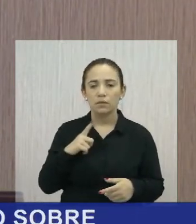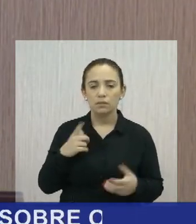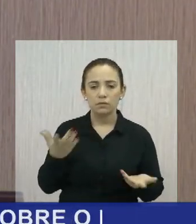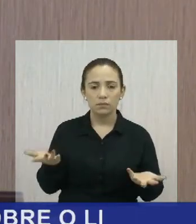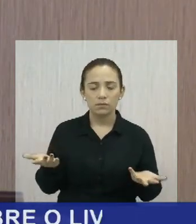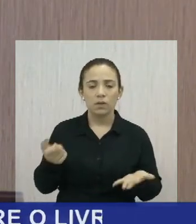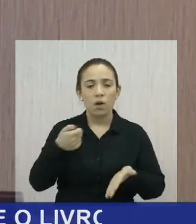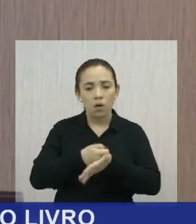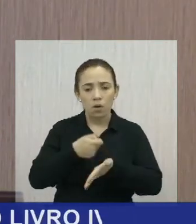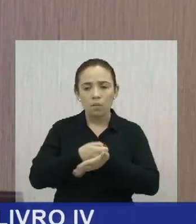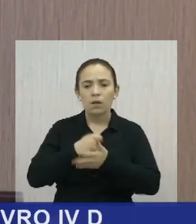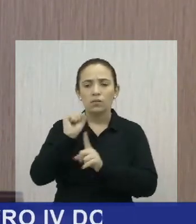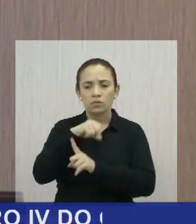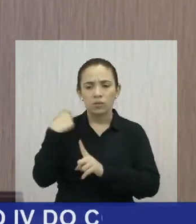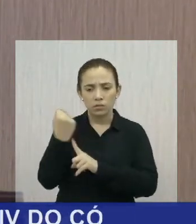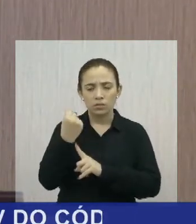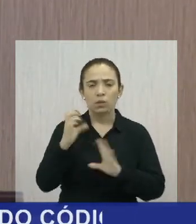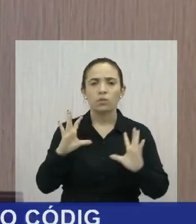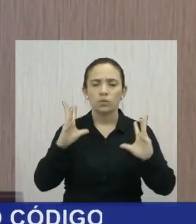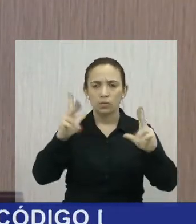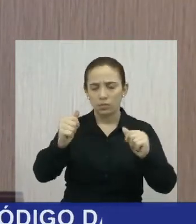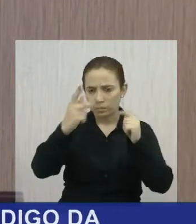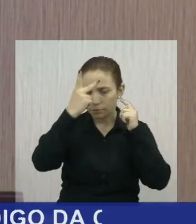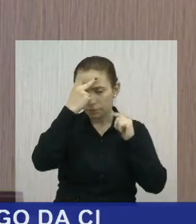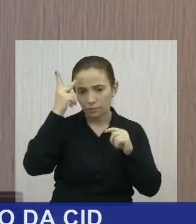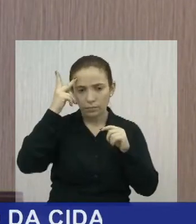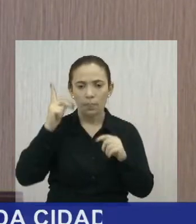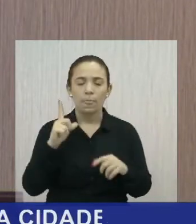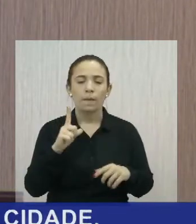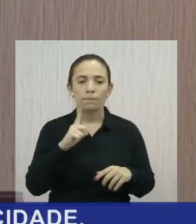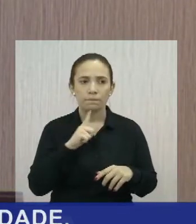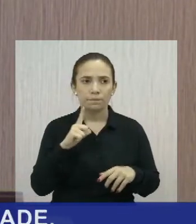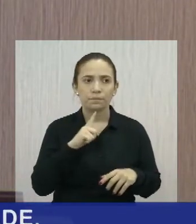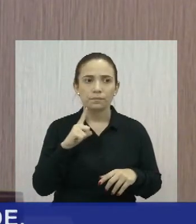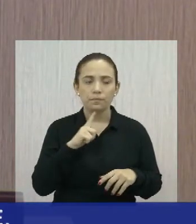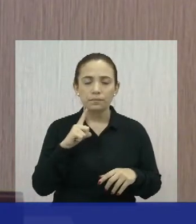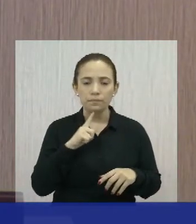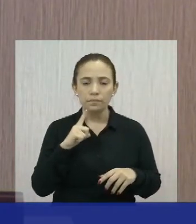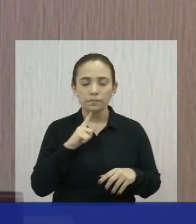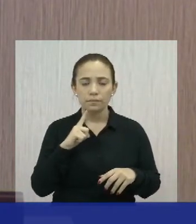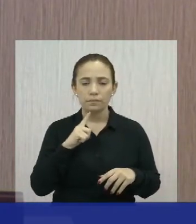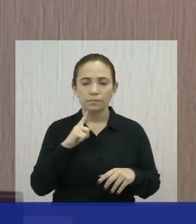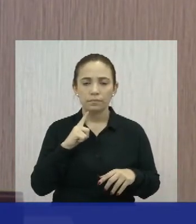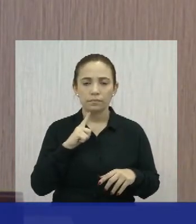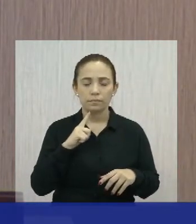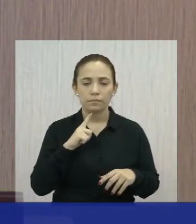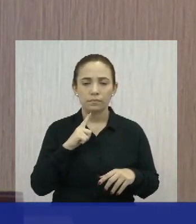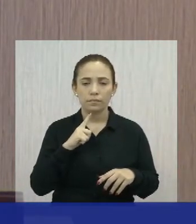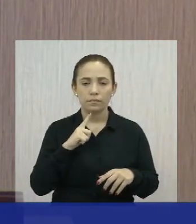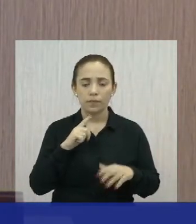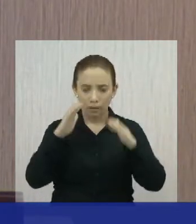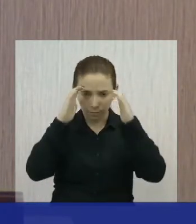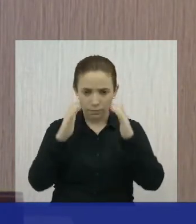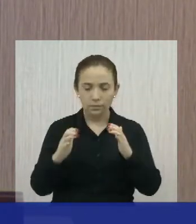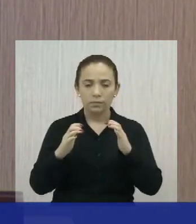das obrigações sociais a que todos nós somos submetidos e que cumprimos, inclusive assinar carteiras